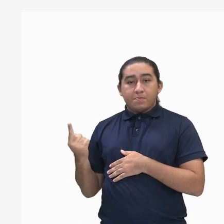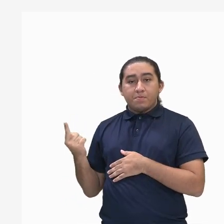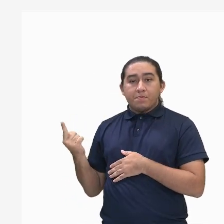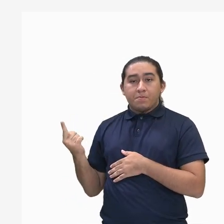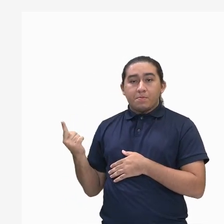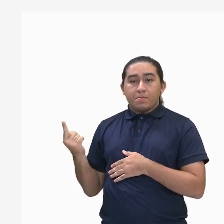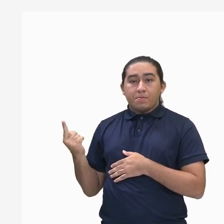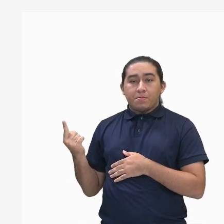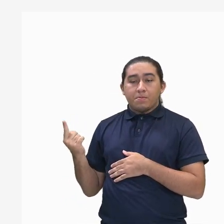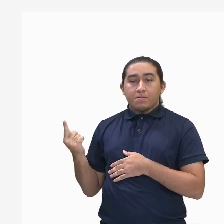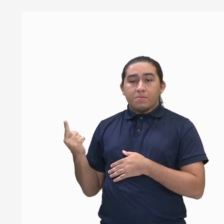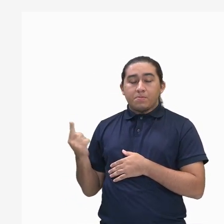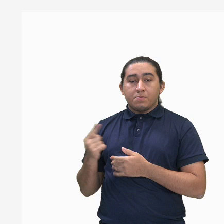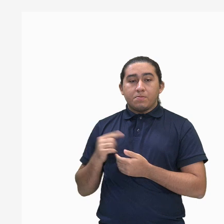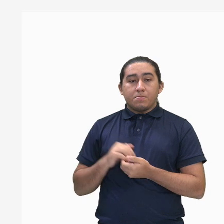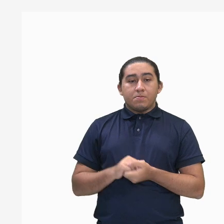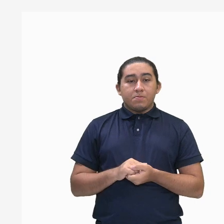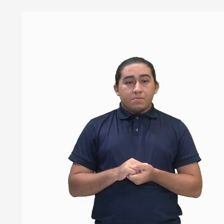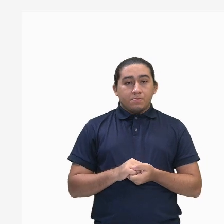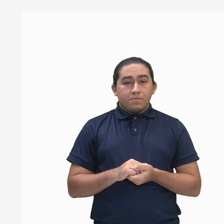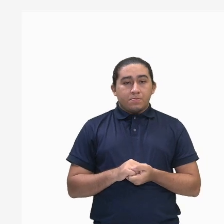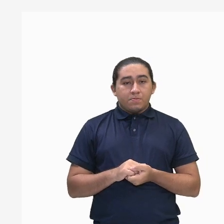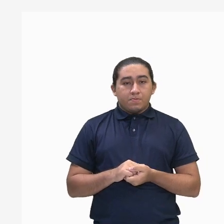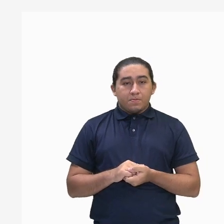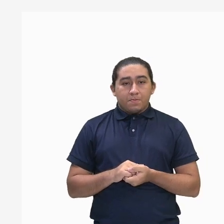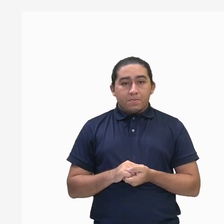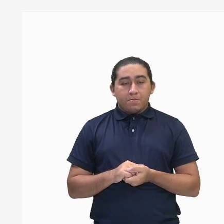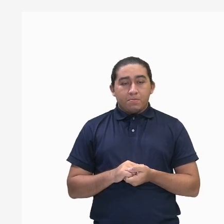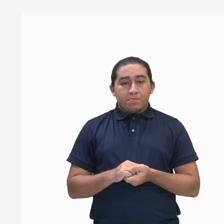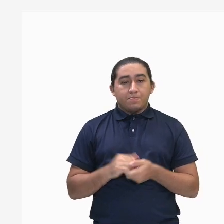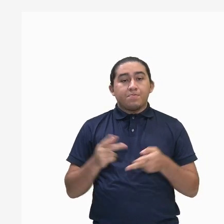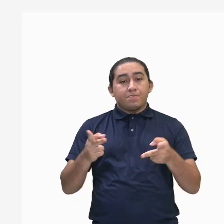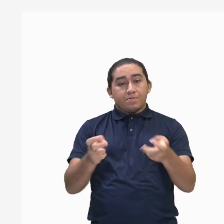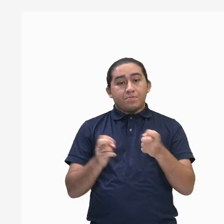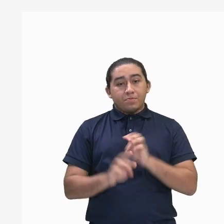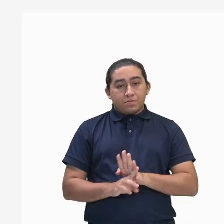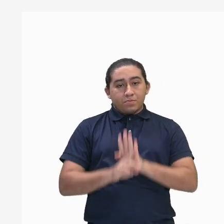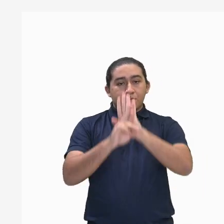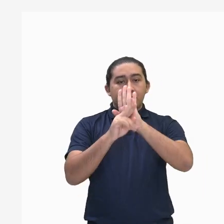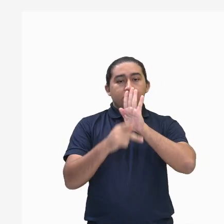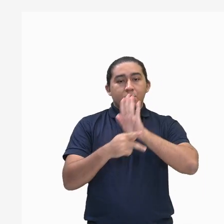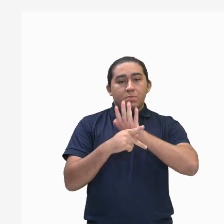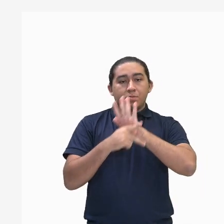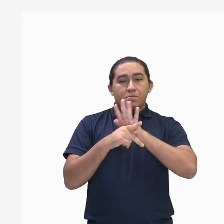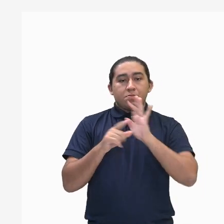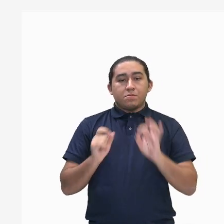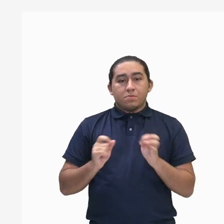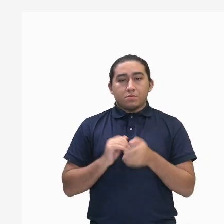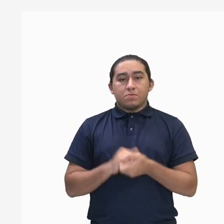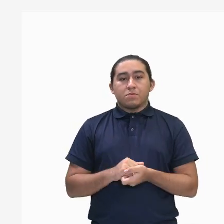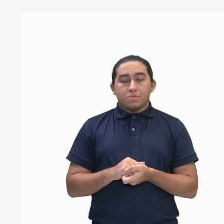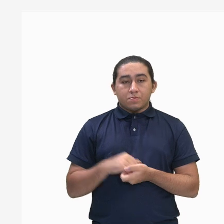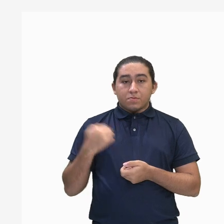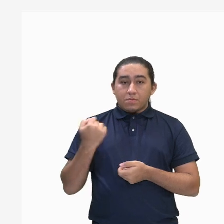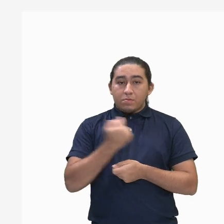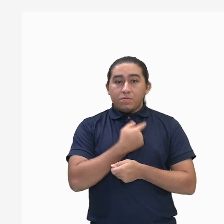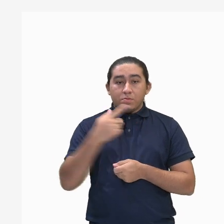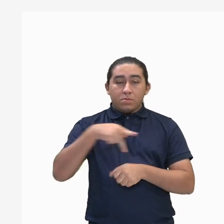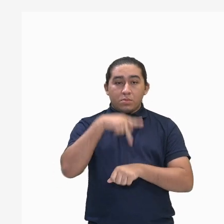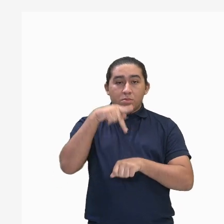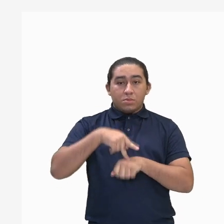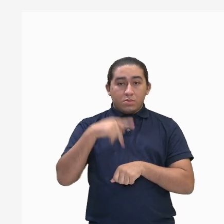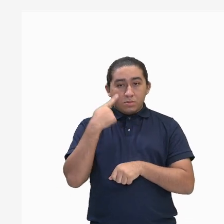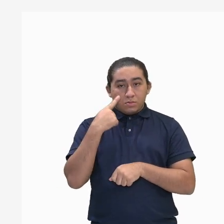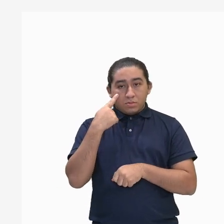atual floresta amazônica, né? Então, a gente observa aí a representação do nosso país, né? Deixa eu mostrar aqui para